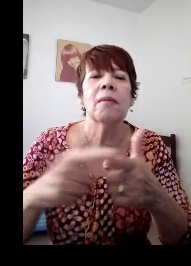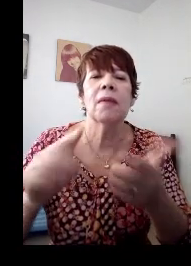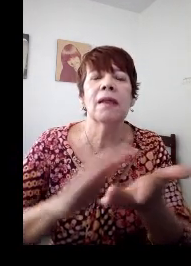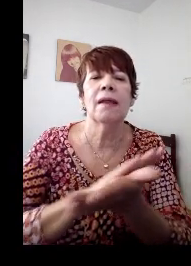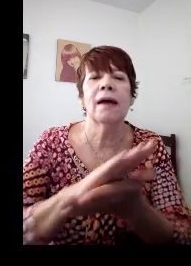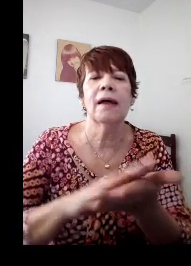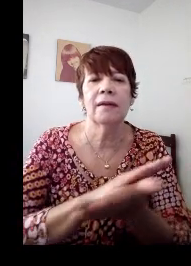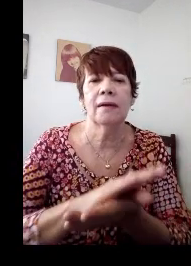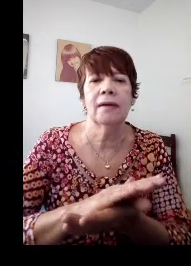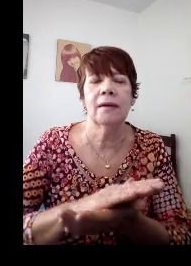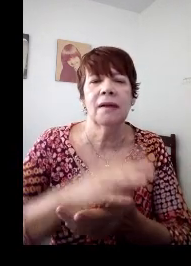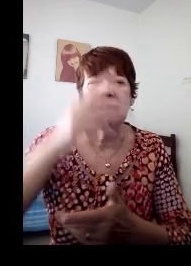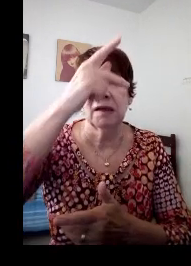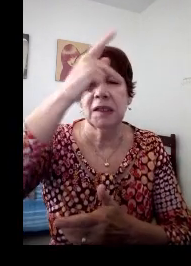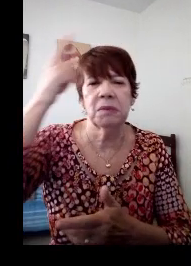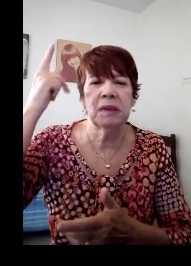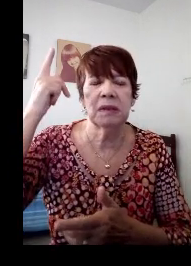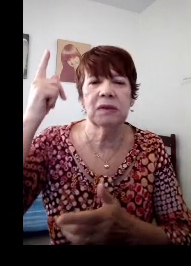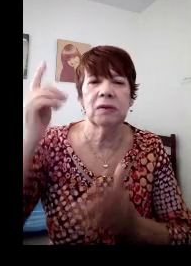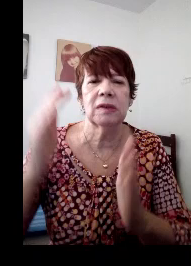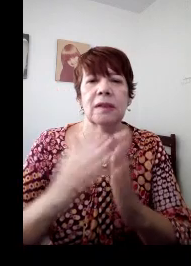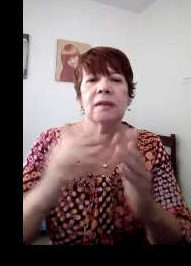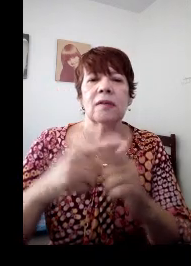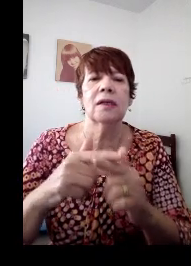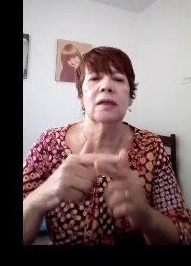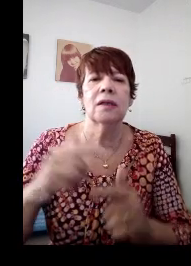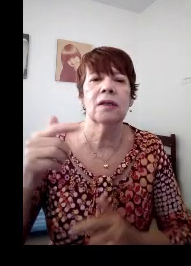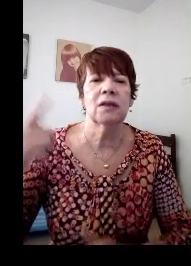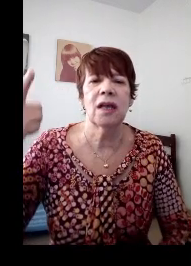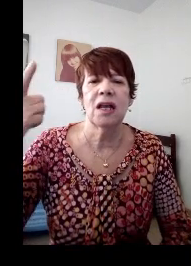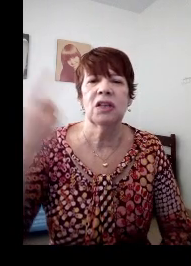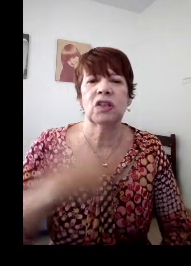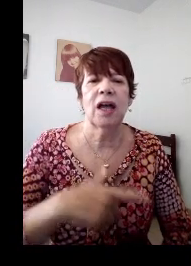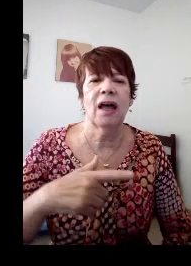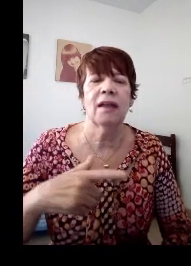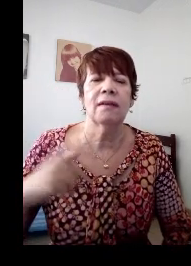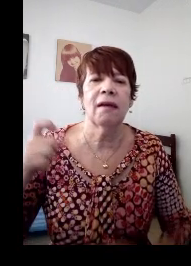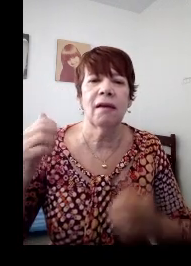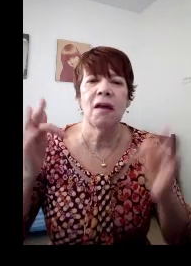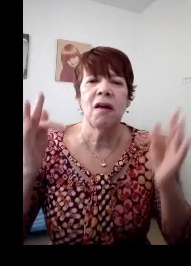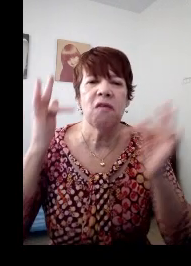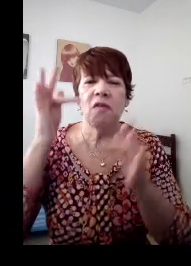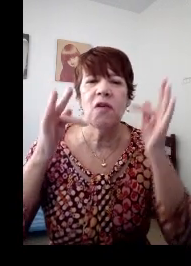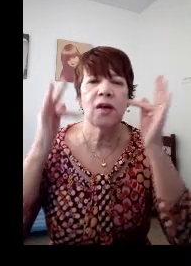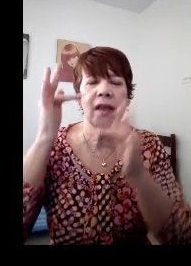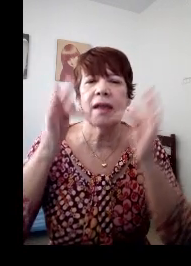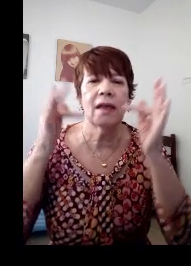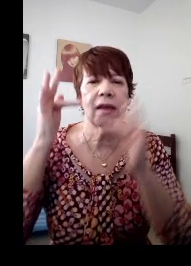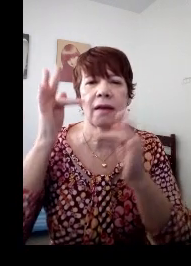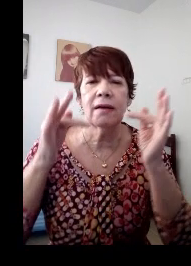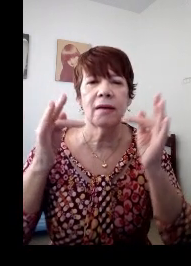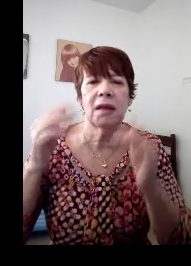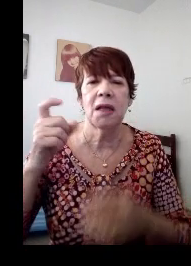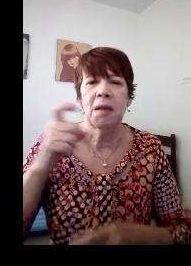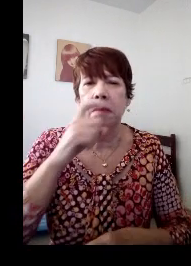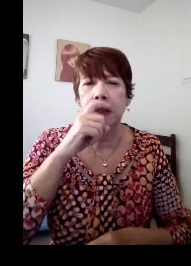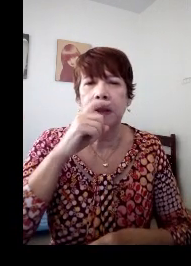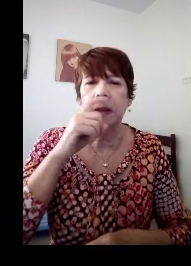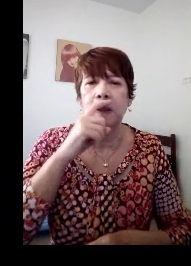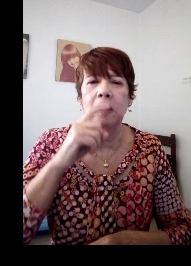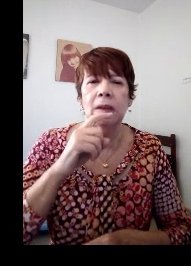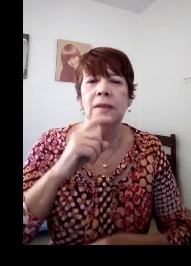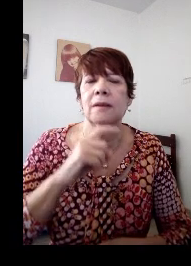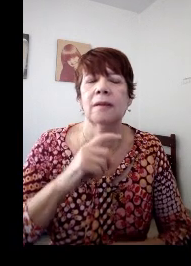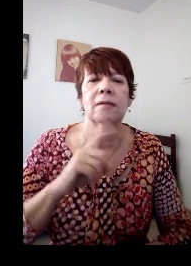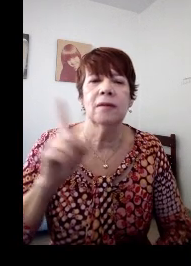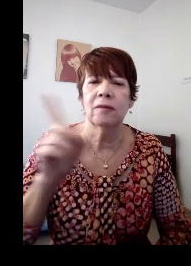pessoa é desagradável, ela é mentirosa, ela